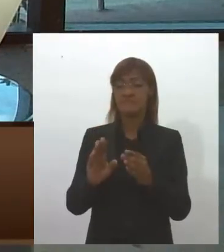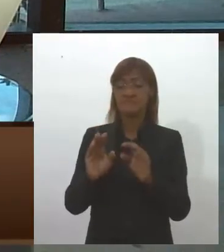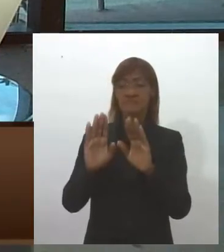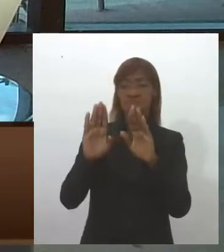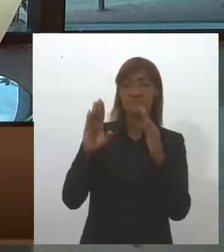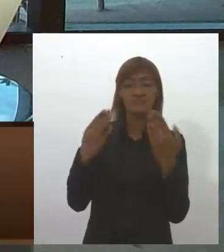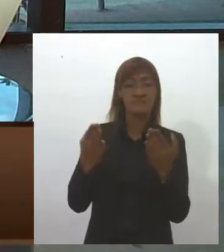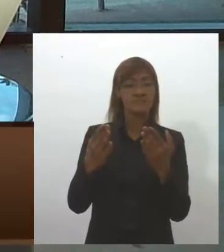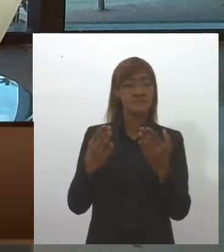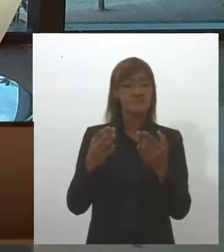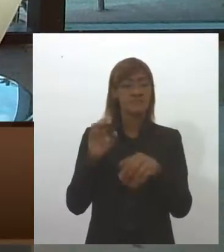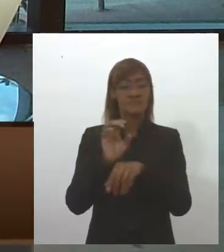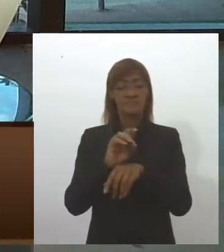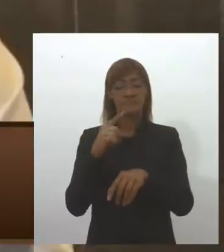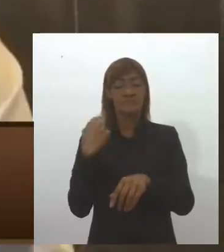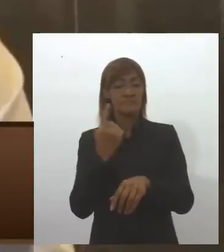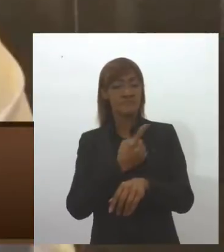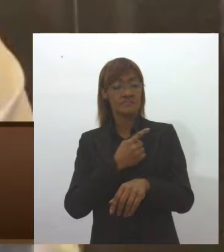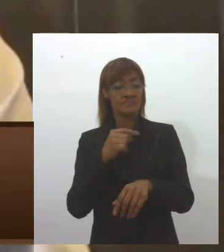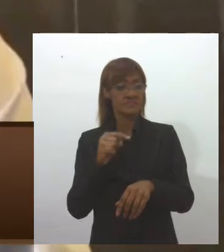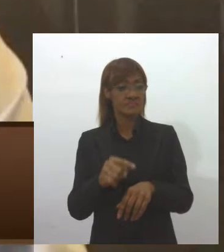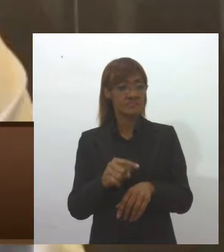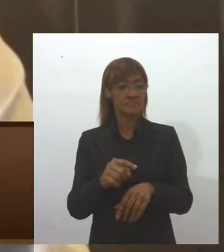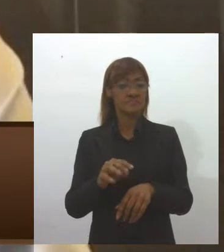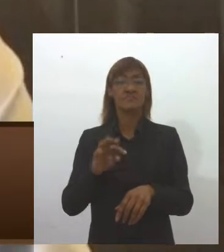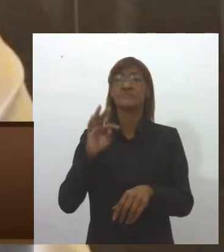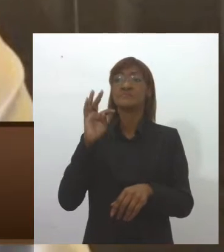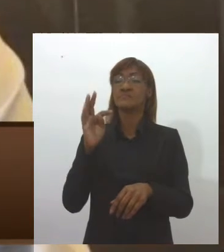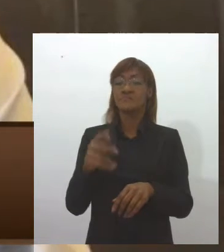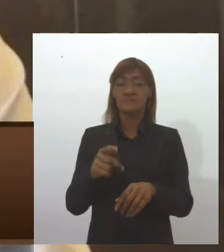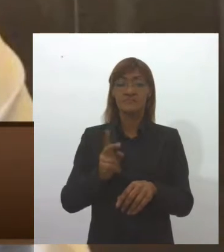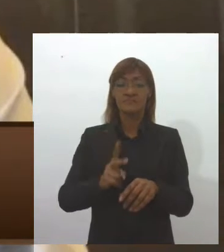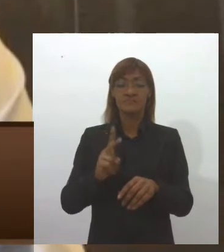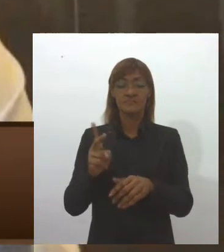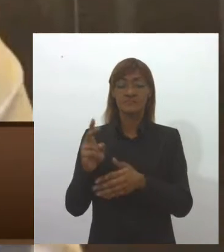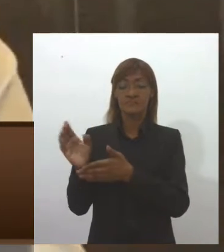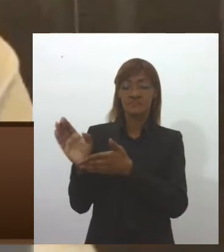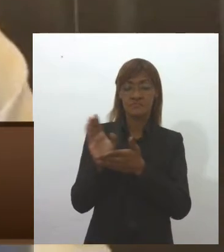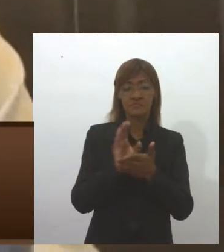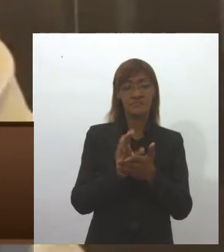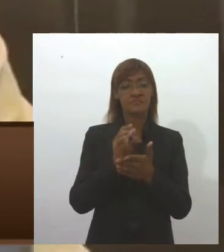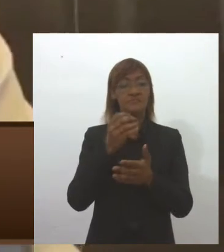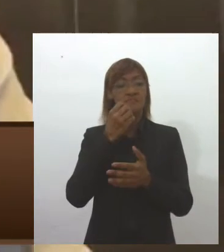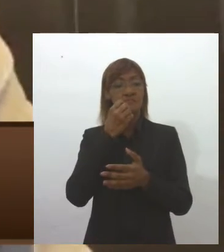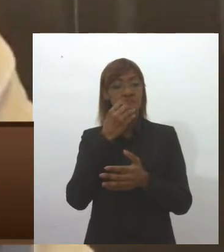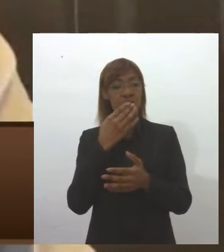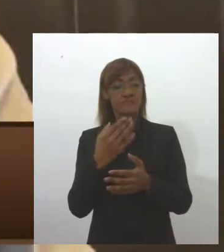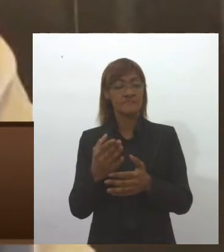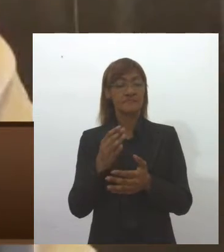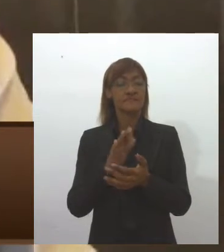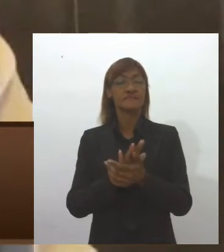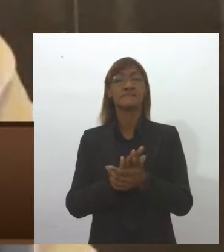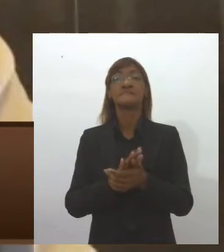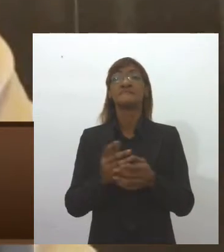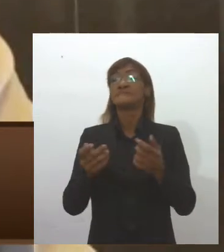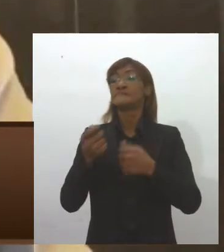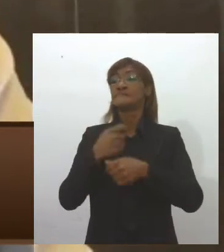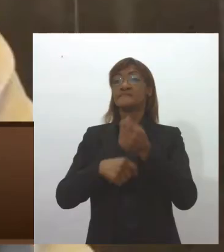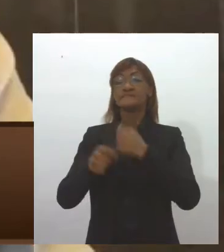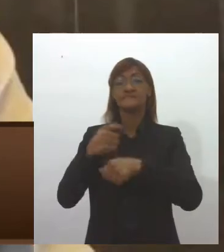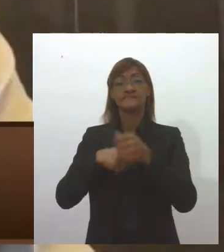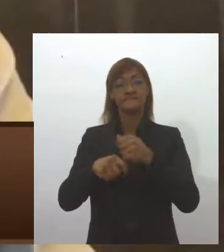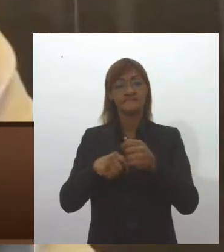economia, né? Tudo que vem aqui, todo turista que vem, ele traz, ele movimenta todos esses setores da